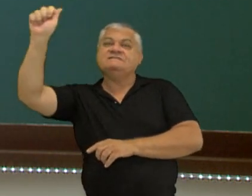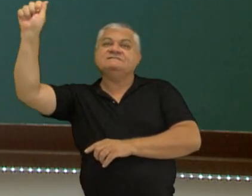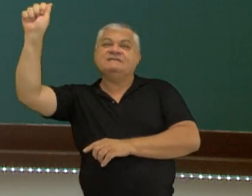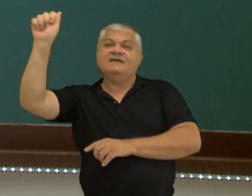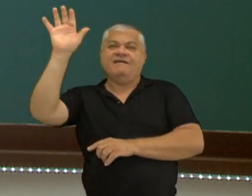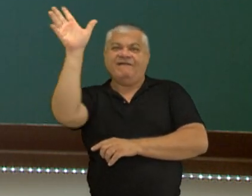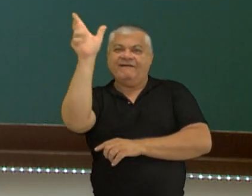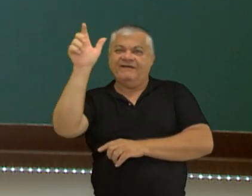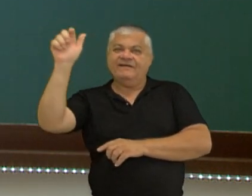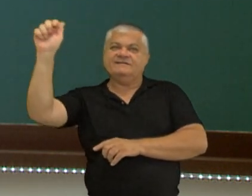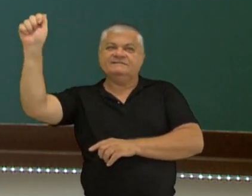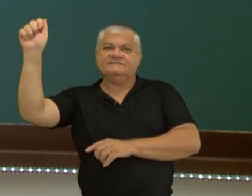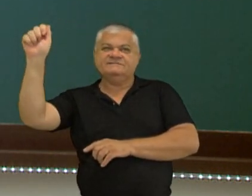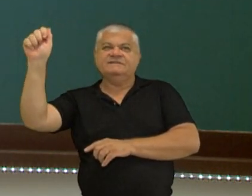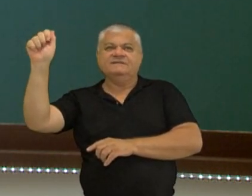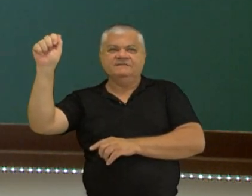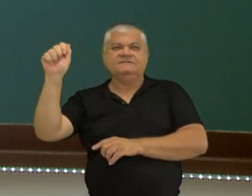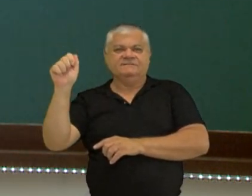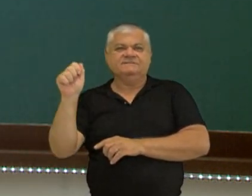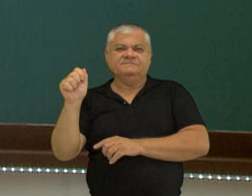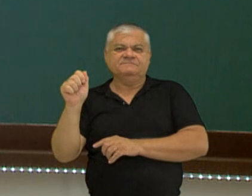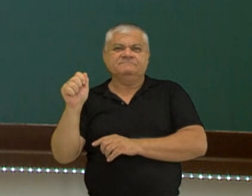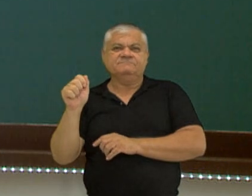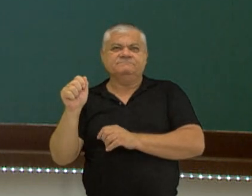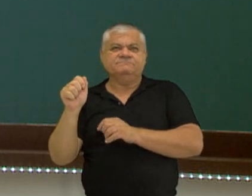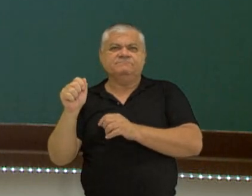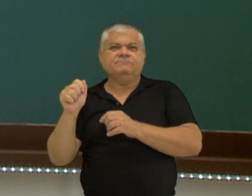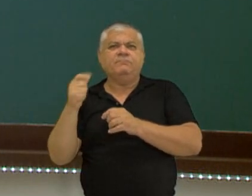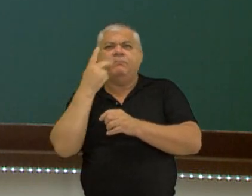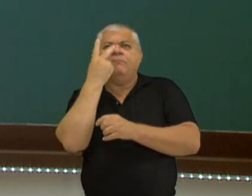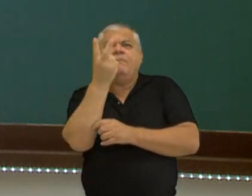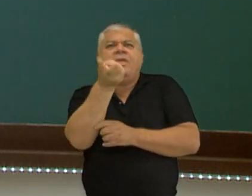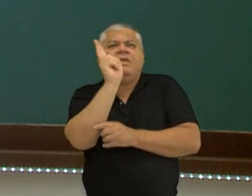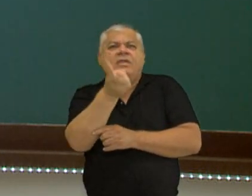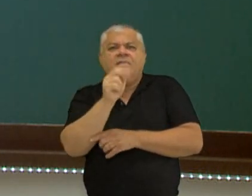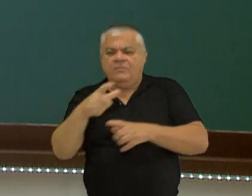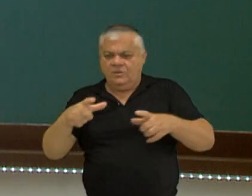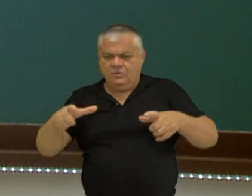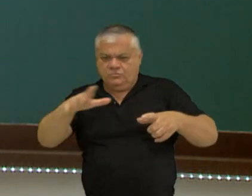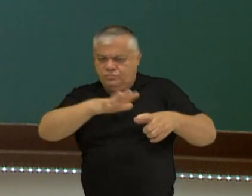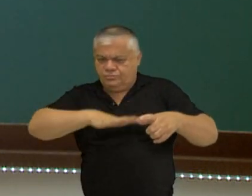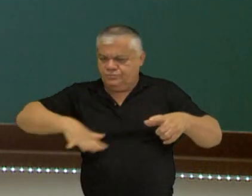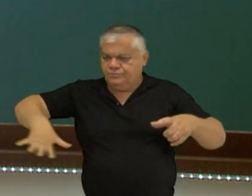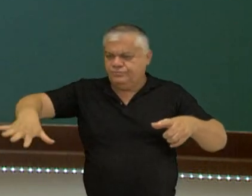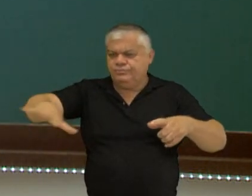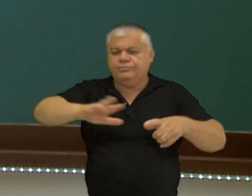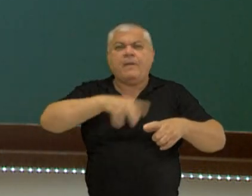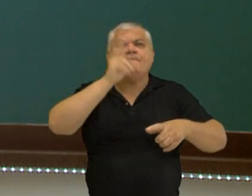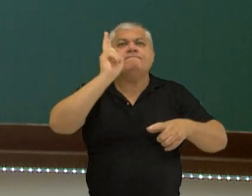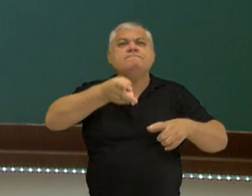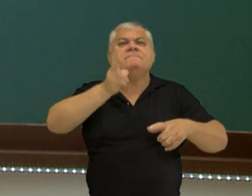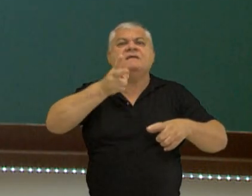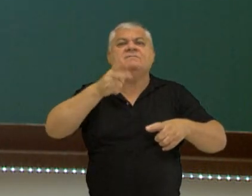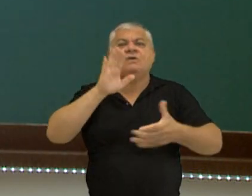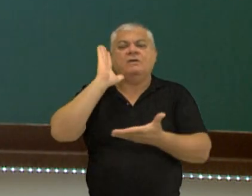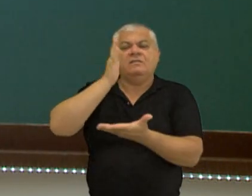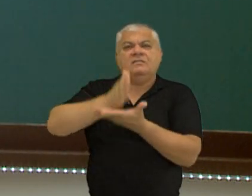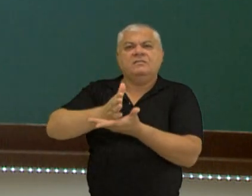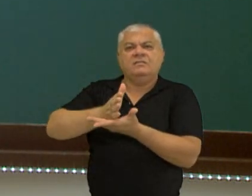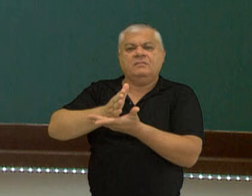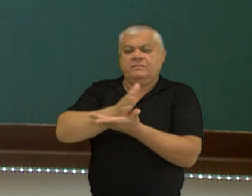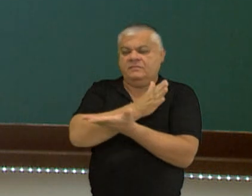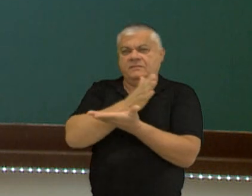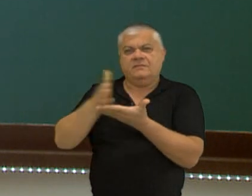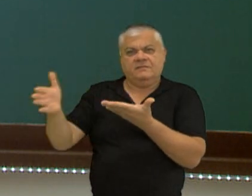que a Europa e a Ásia, elas são um único bloco continental, que está dividido em 2